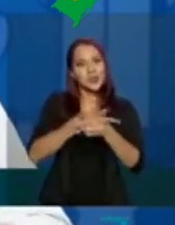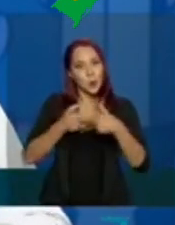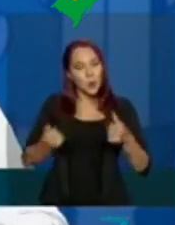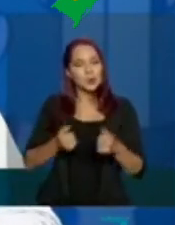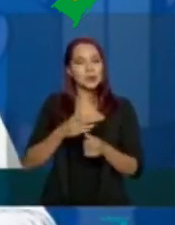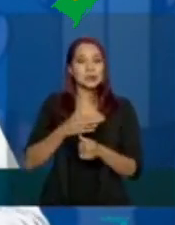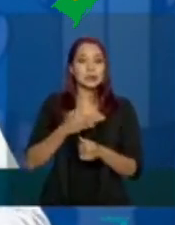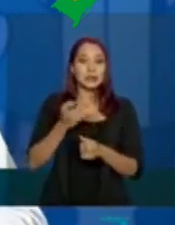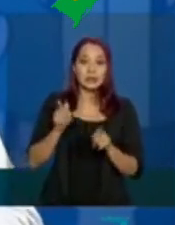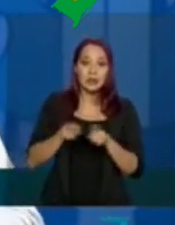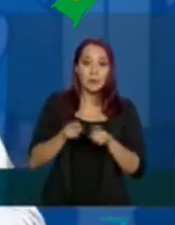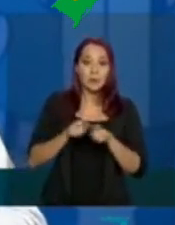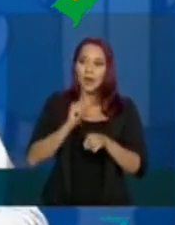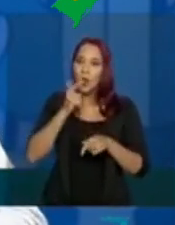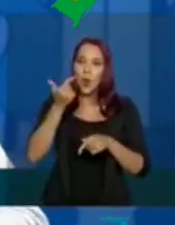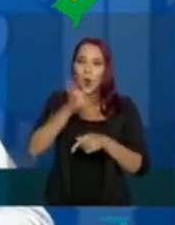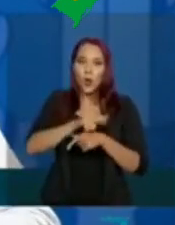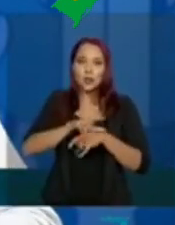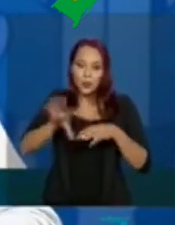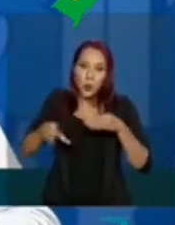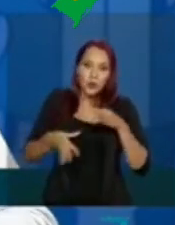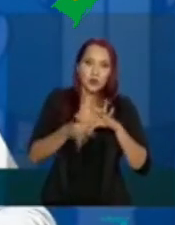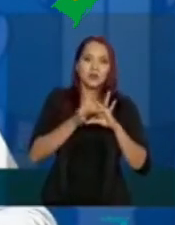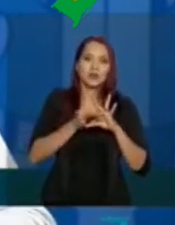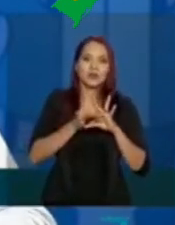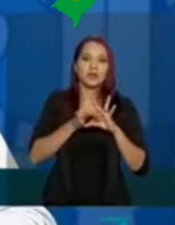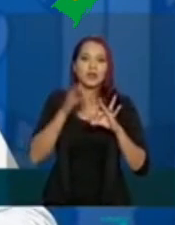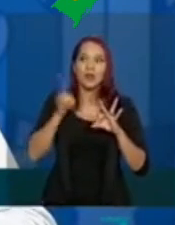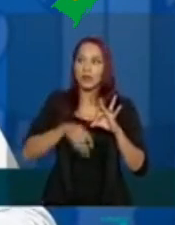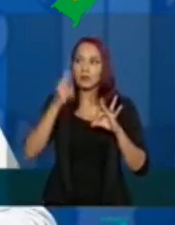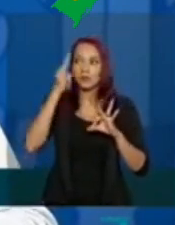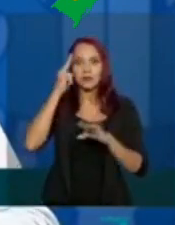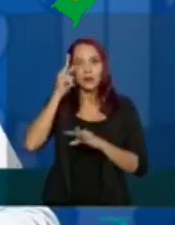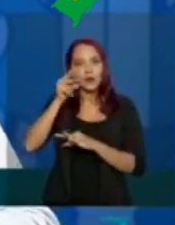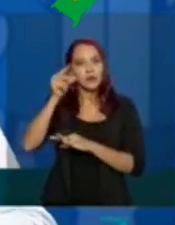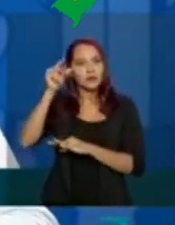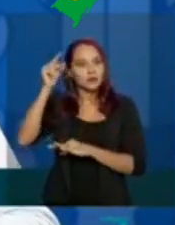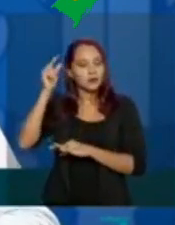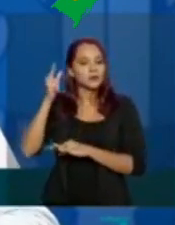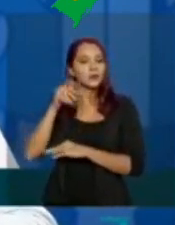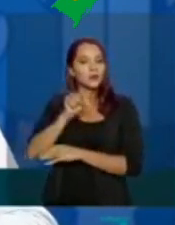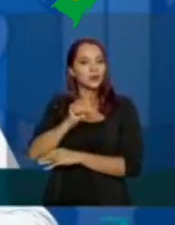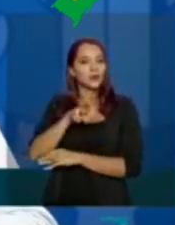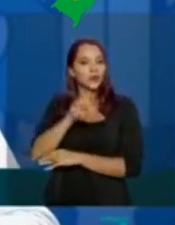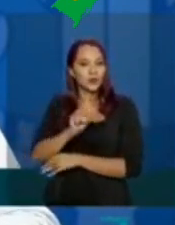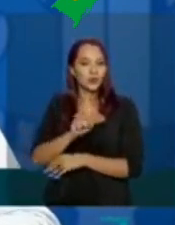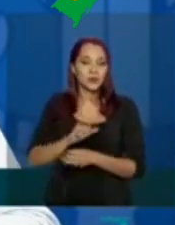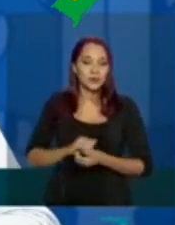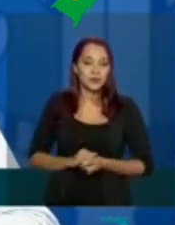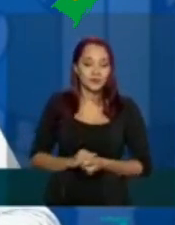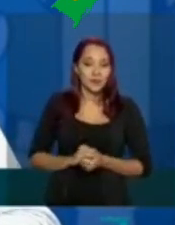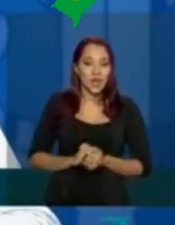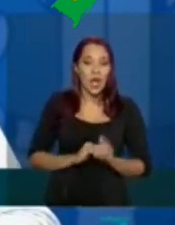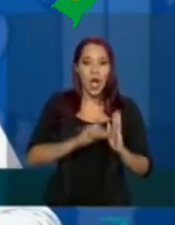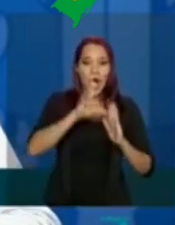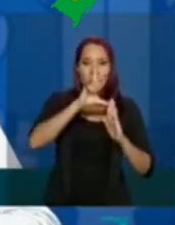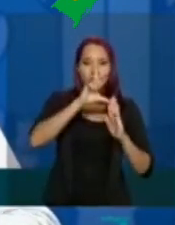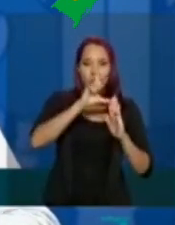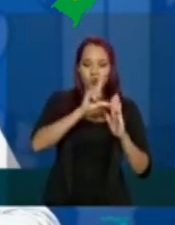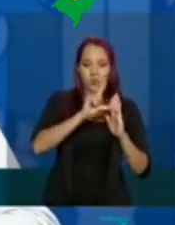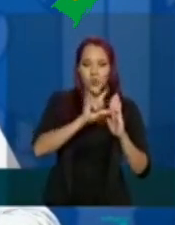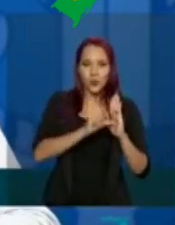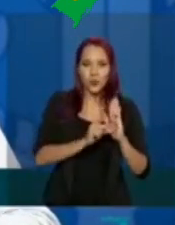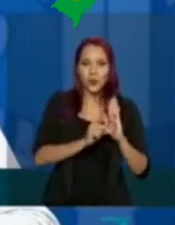eventuais condicionantes são muito em função do histórico do SUS. Não esqueçam que a maior redução mundial